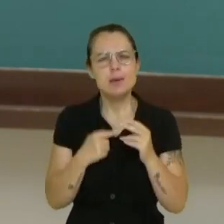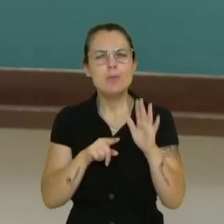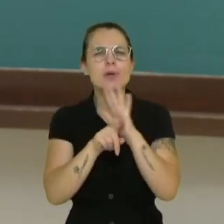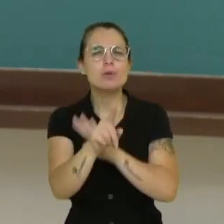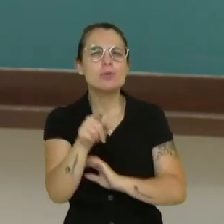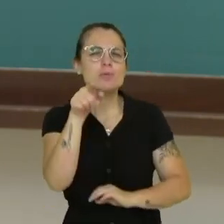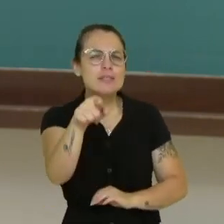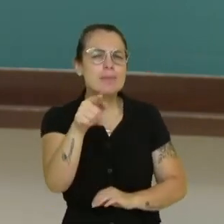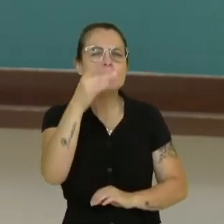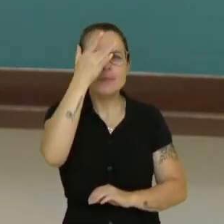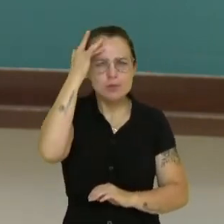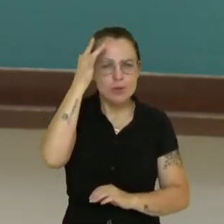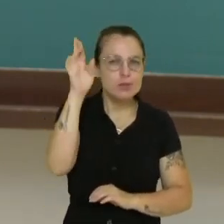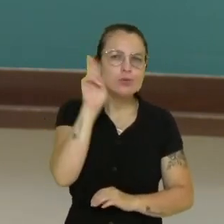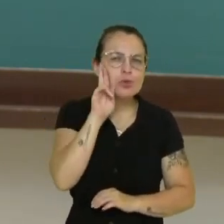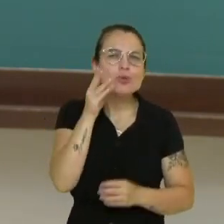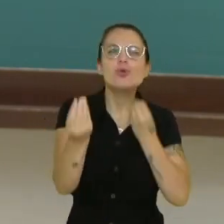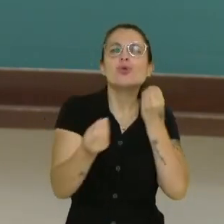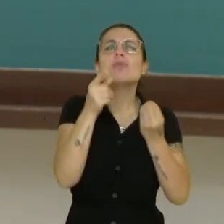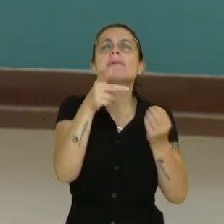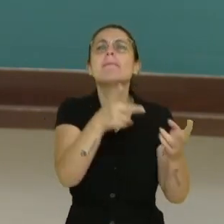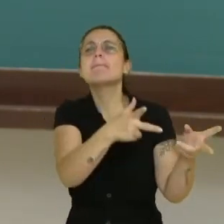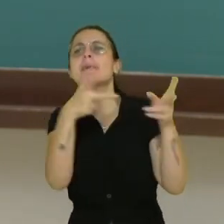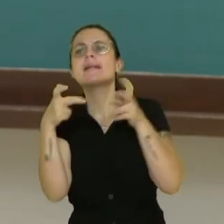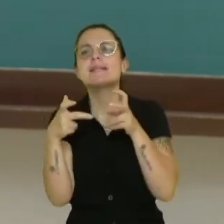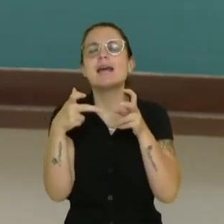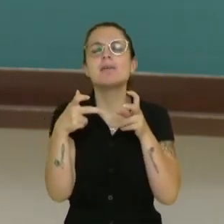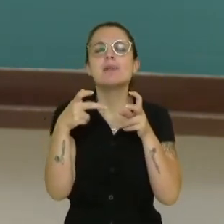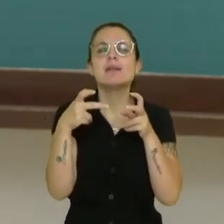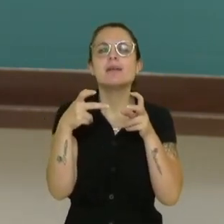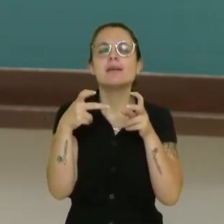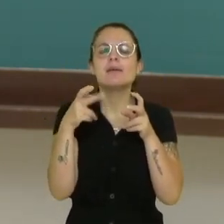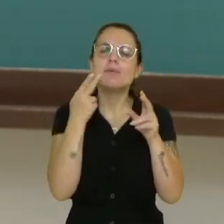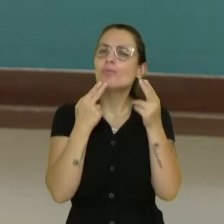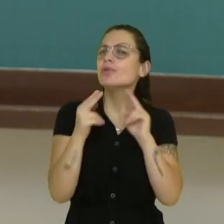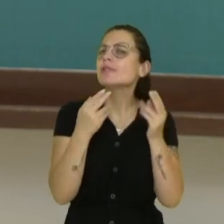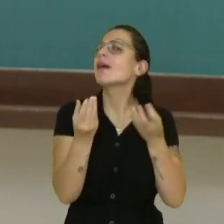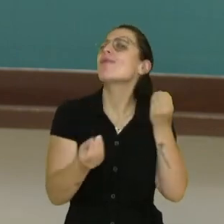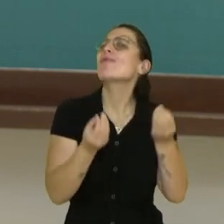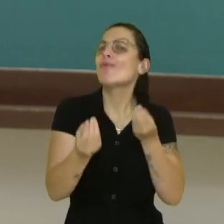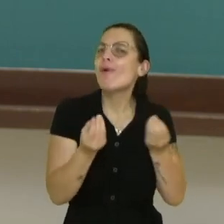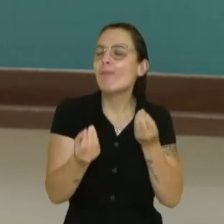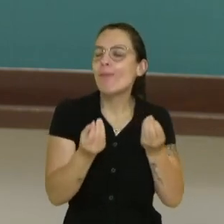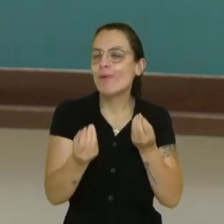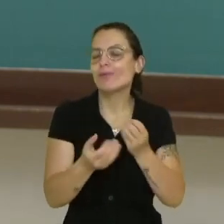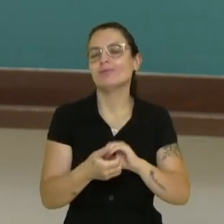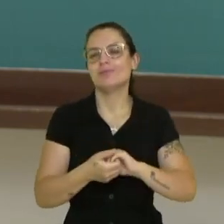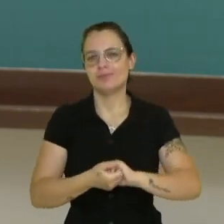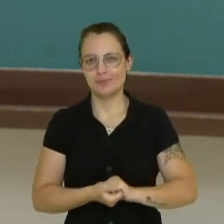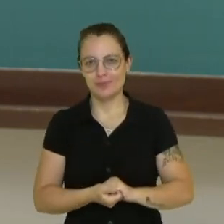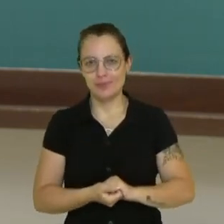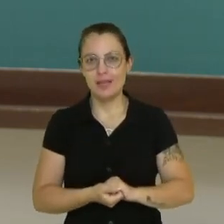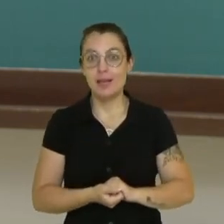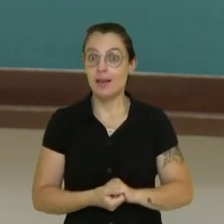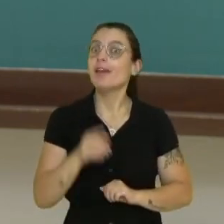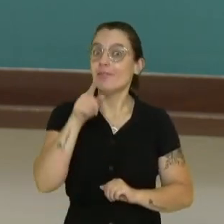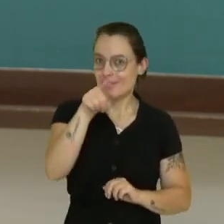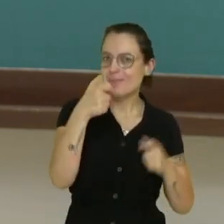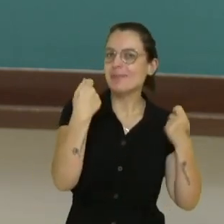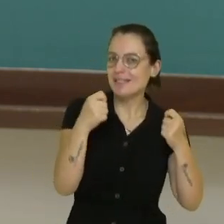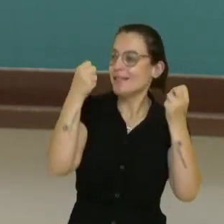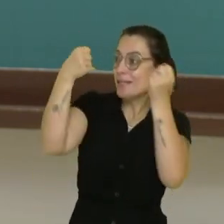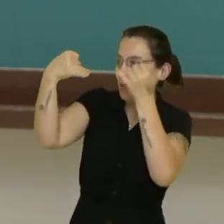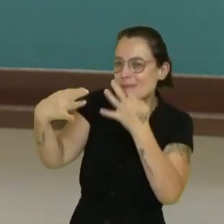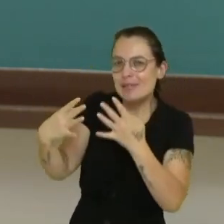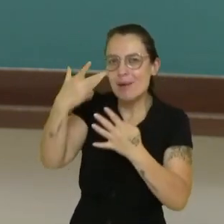numa possibilidade de mostrar a quem percebe o som como o som a partir da